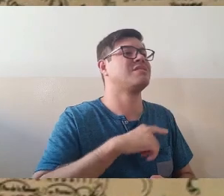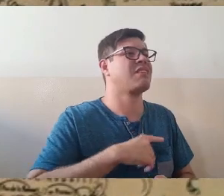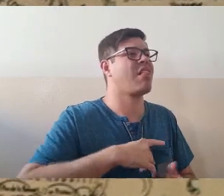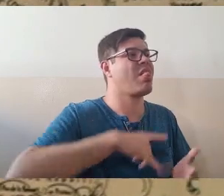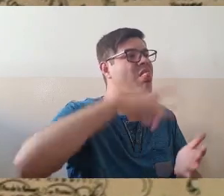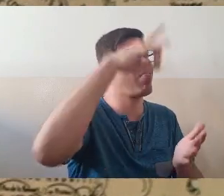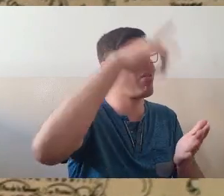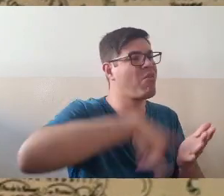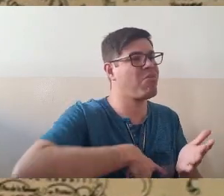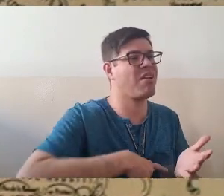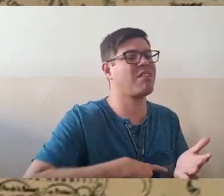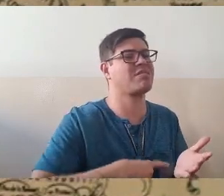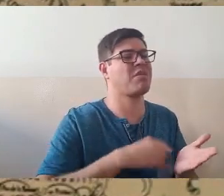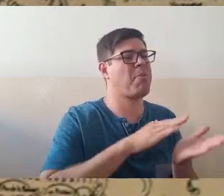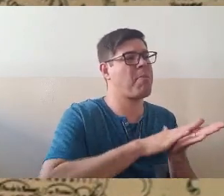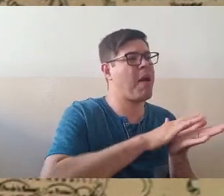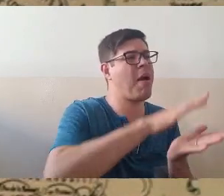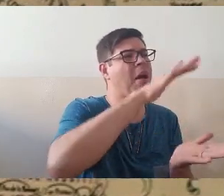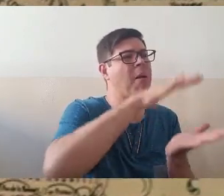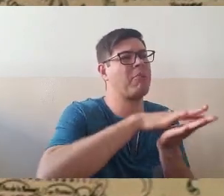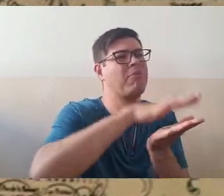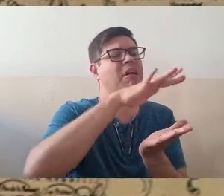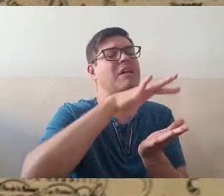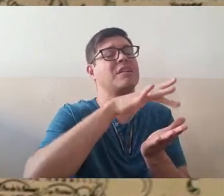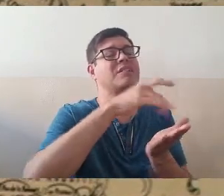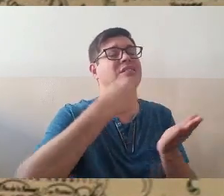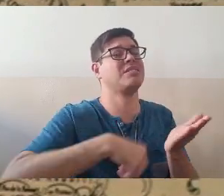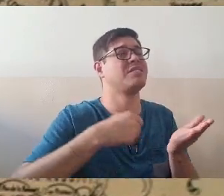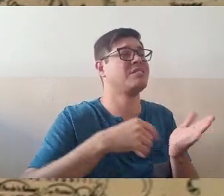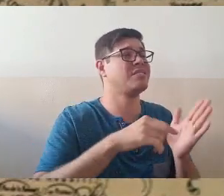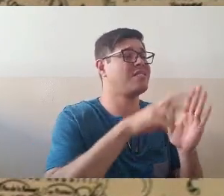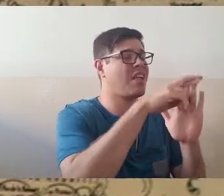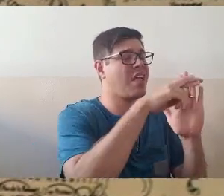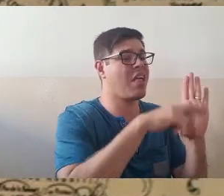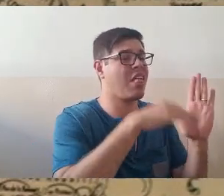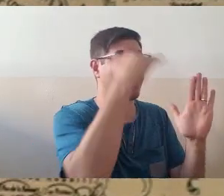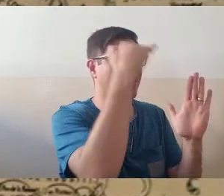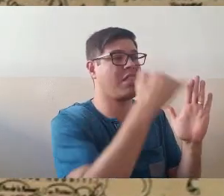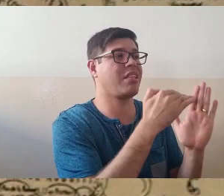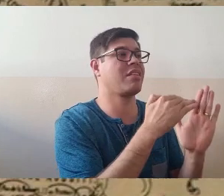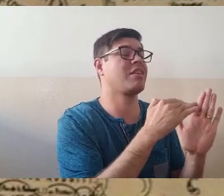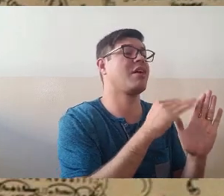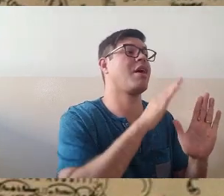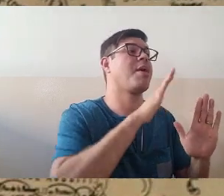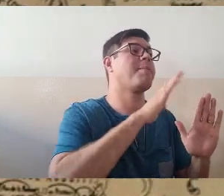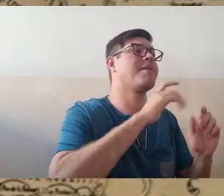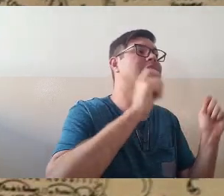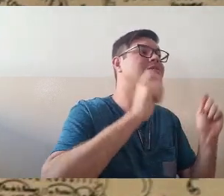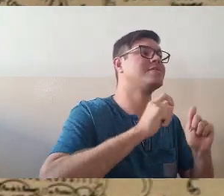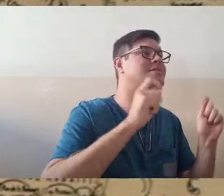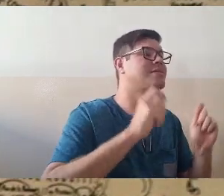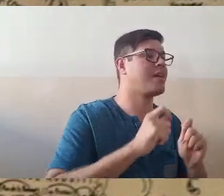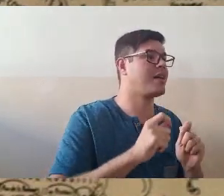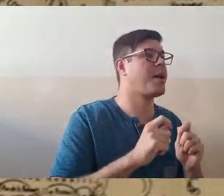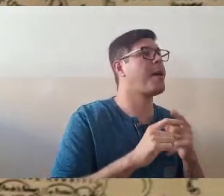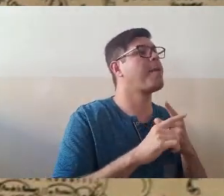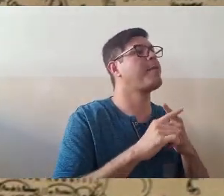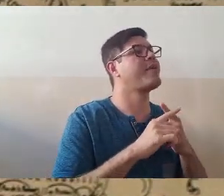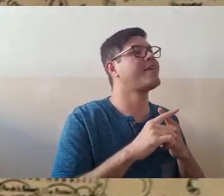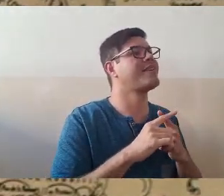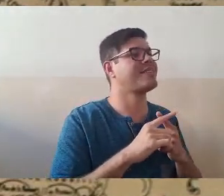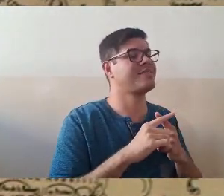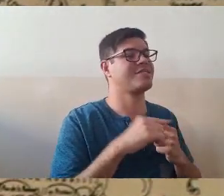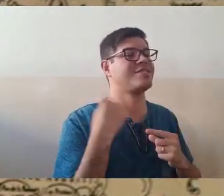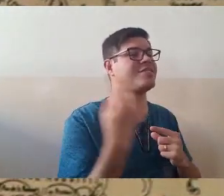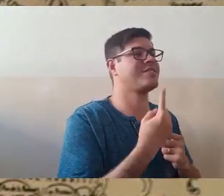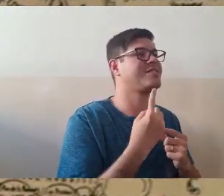Trâmite Exatamente, papéis. e você conhece bem também. De todo modo, tudo isso é possível mediante um instrumento que nós